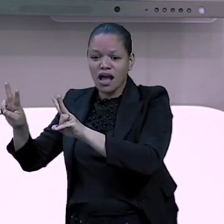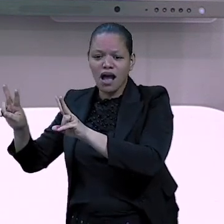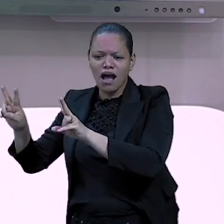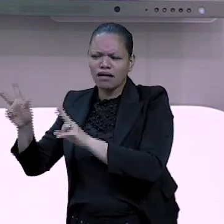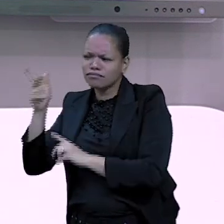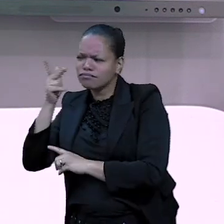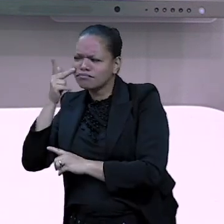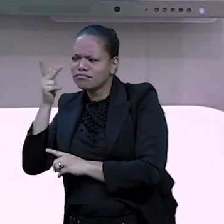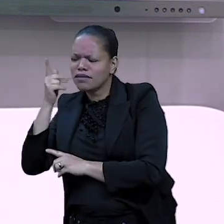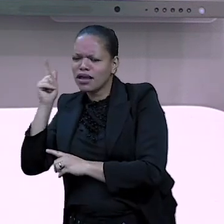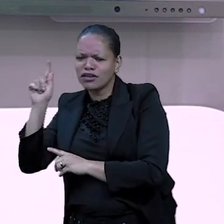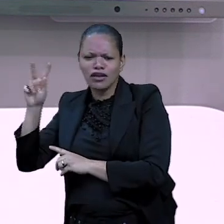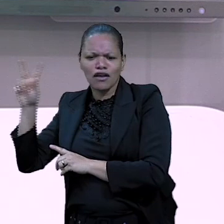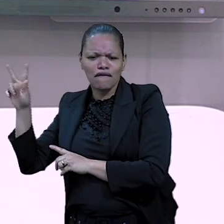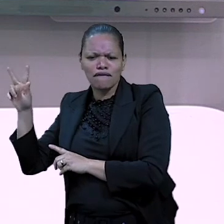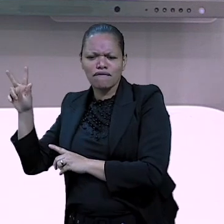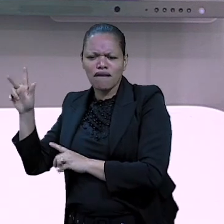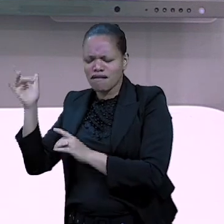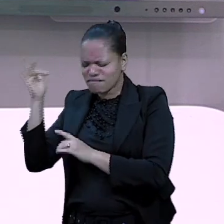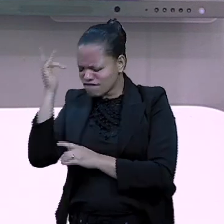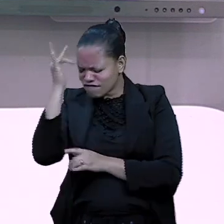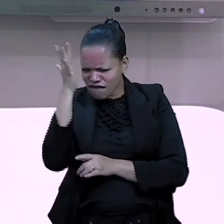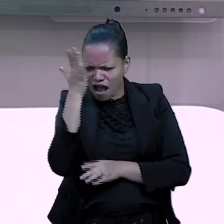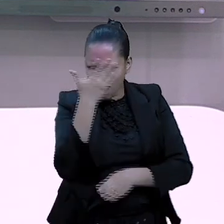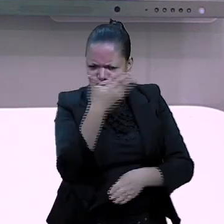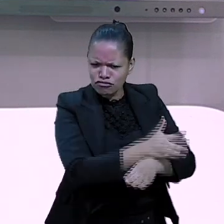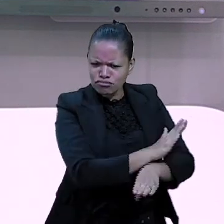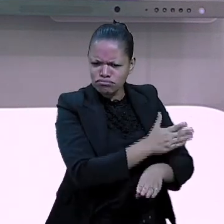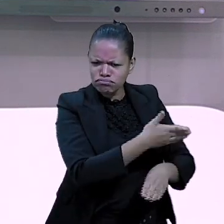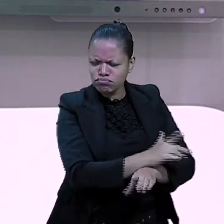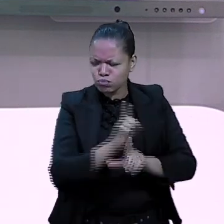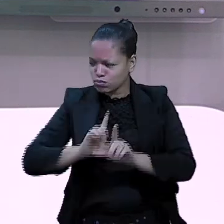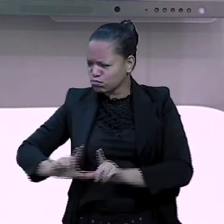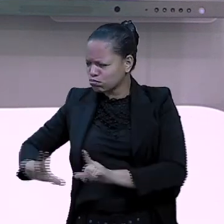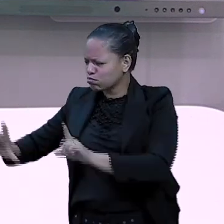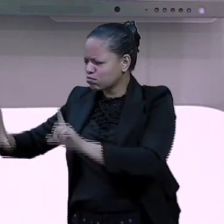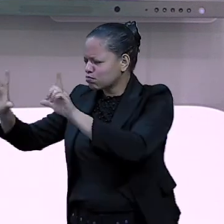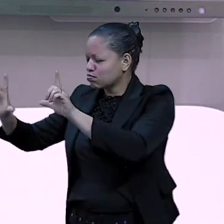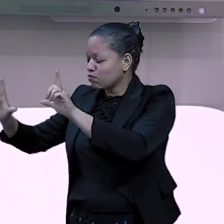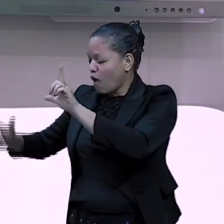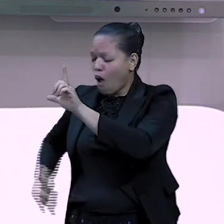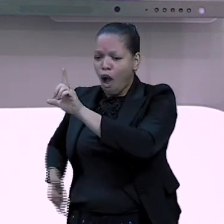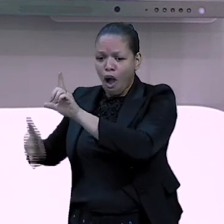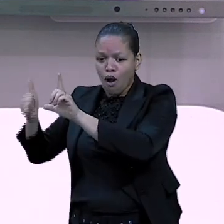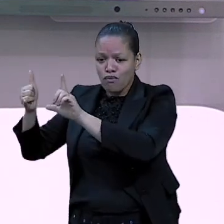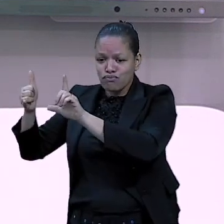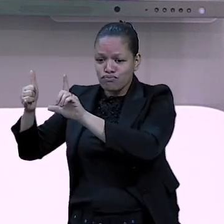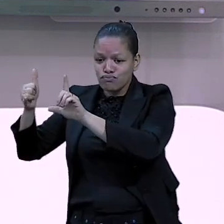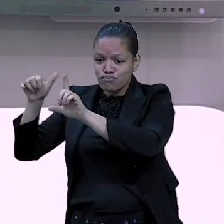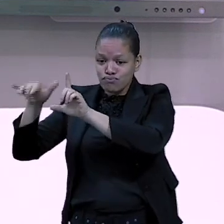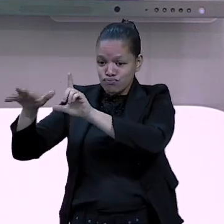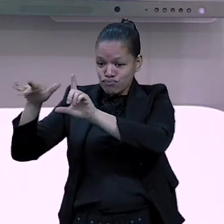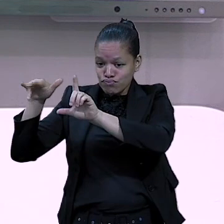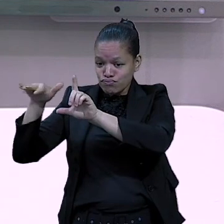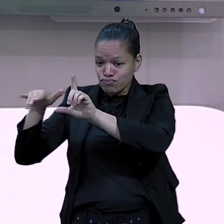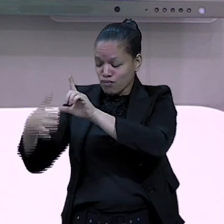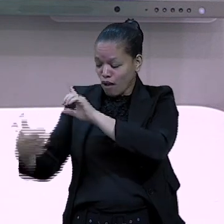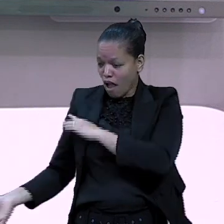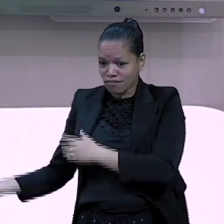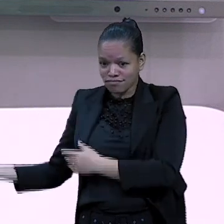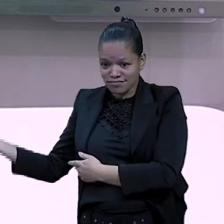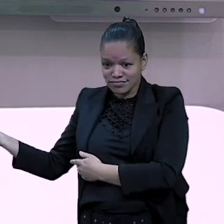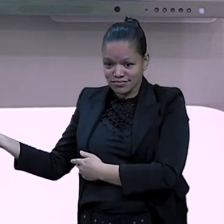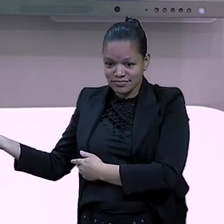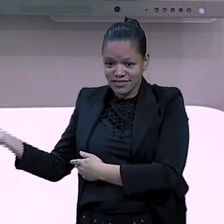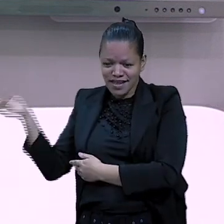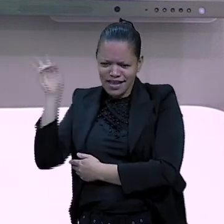SMED GV e é muito fácil para você acessar, é só você apontar a câmera do seu celular para essa imagem, ó, que aparece aqui no canto da tela.